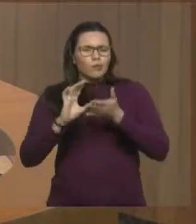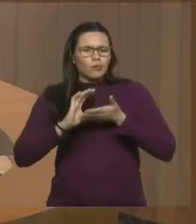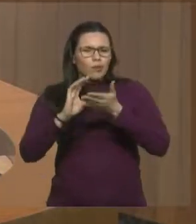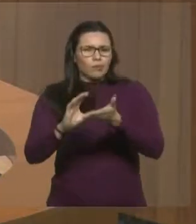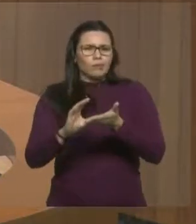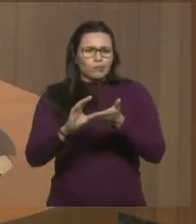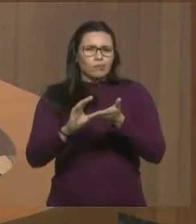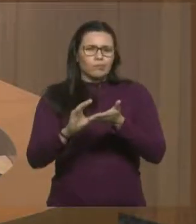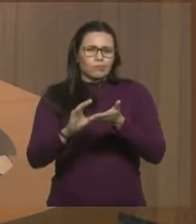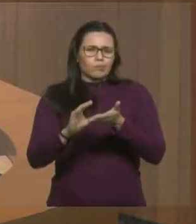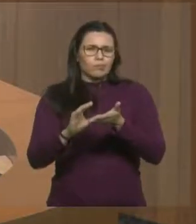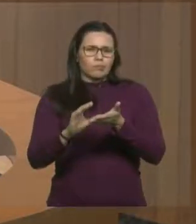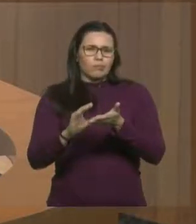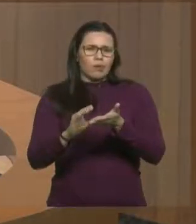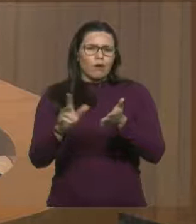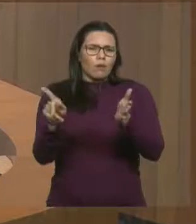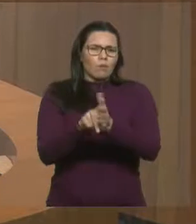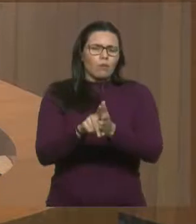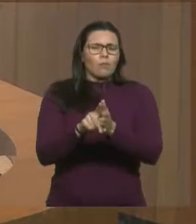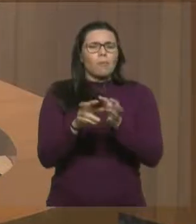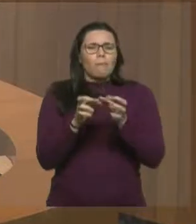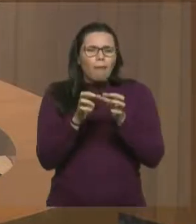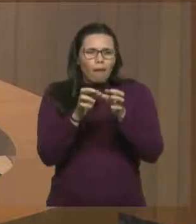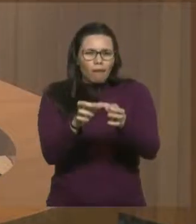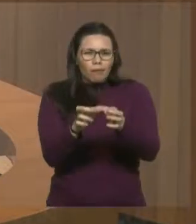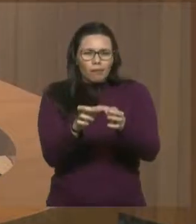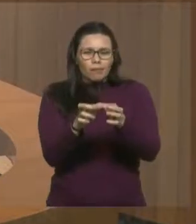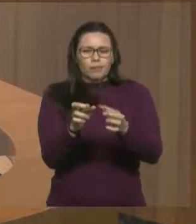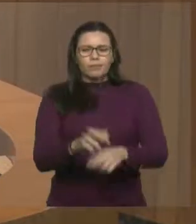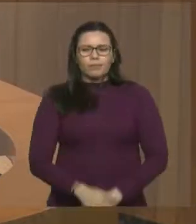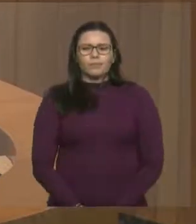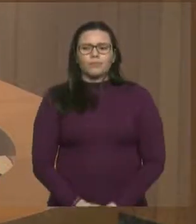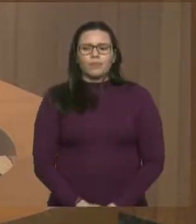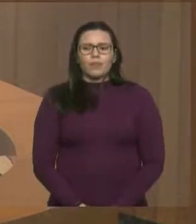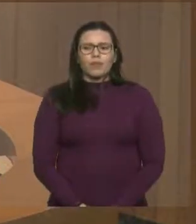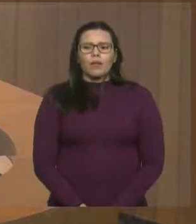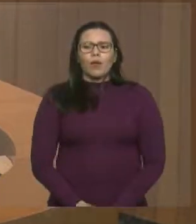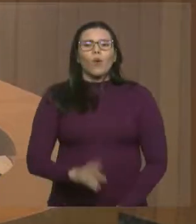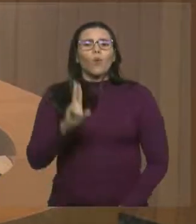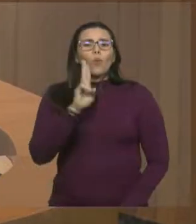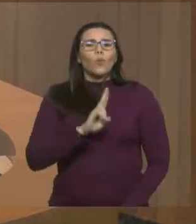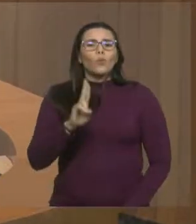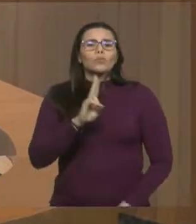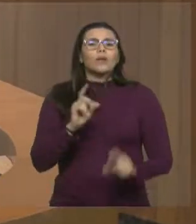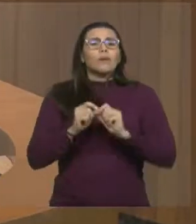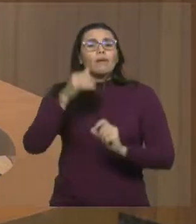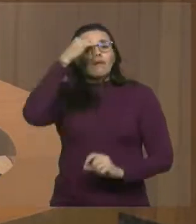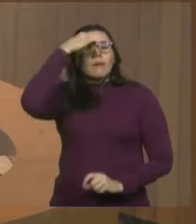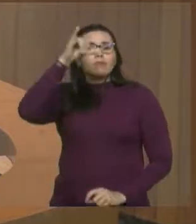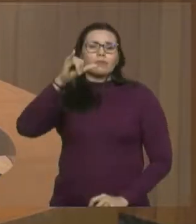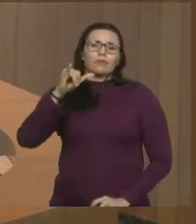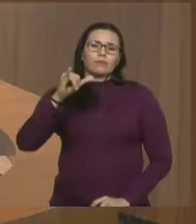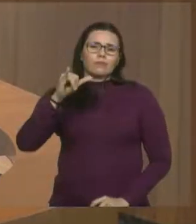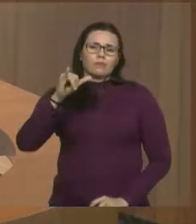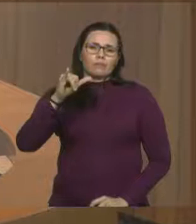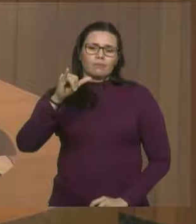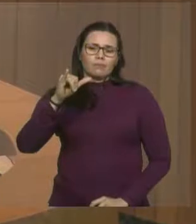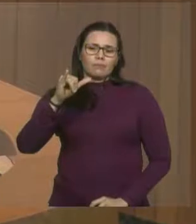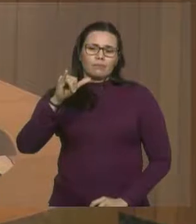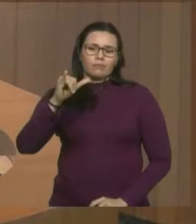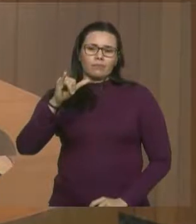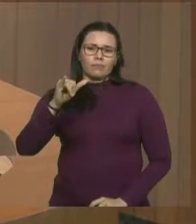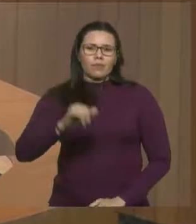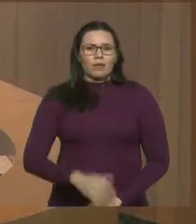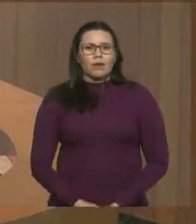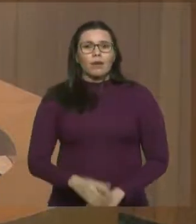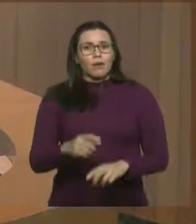Maranhão, o que ela diz? Que o recurso tem que ser usado para ações de prevenção. E aí se criou um impasse, porque